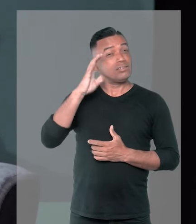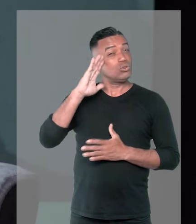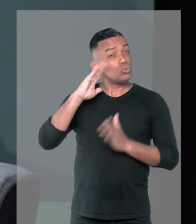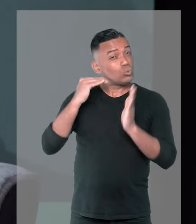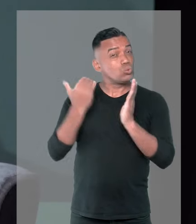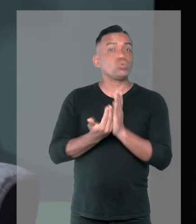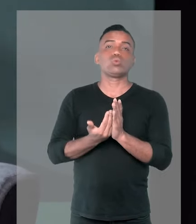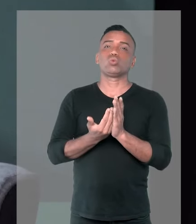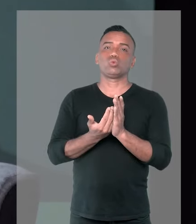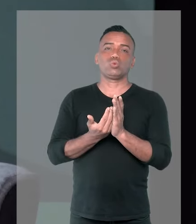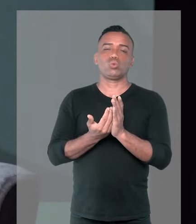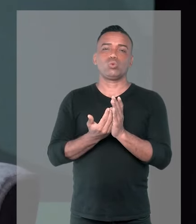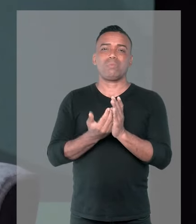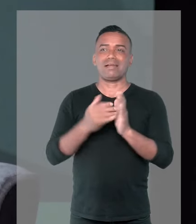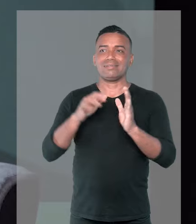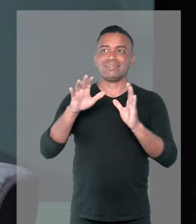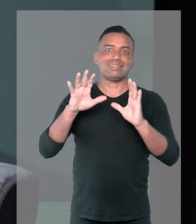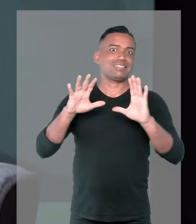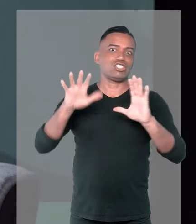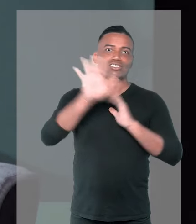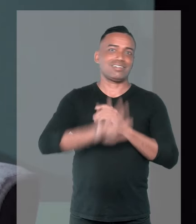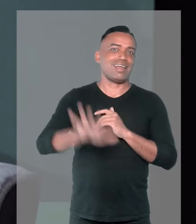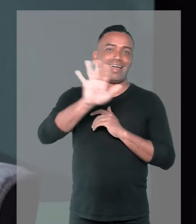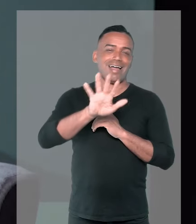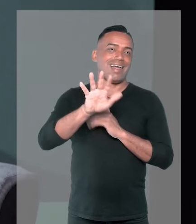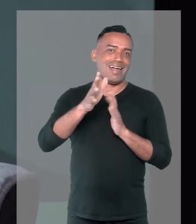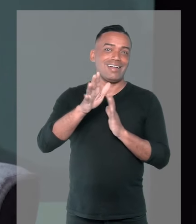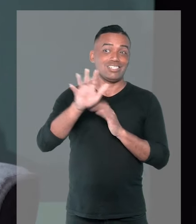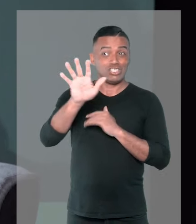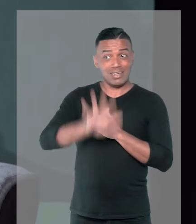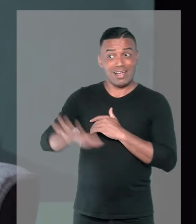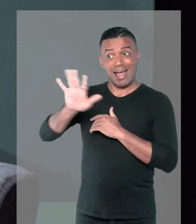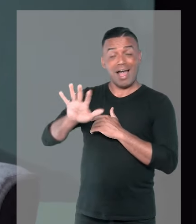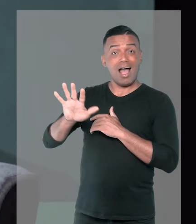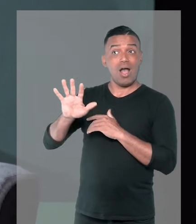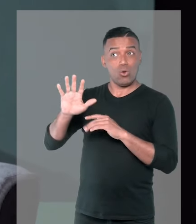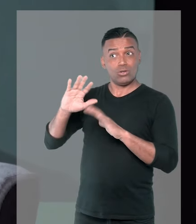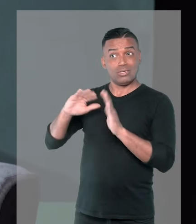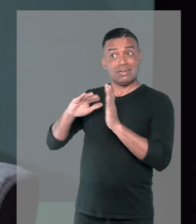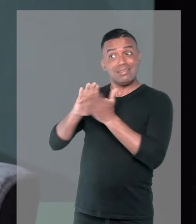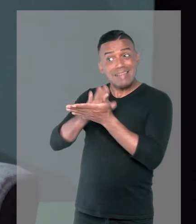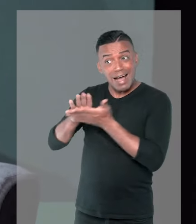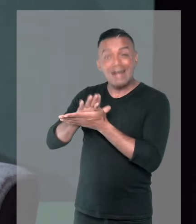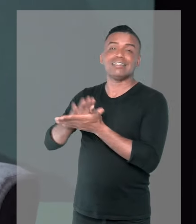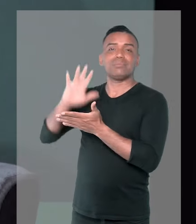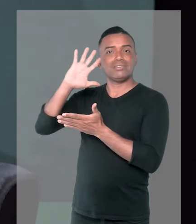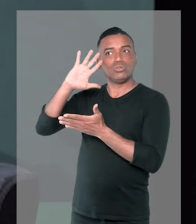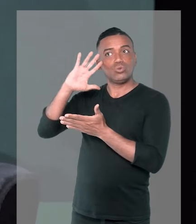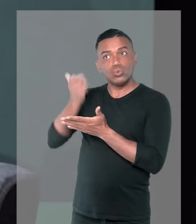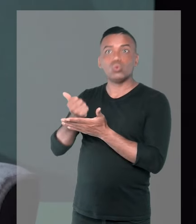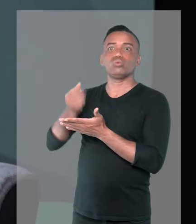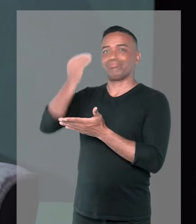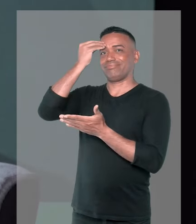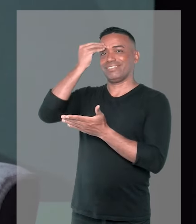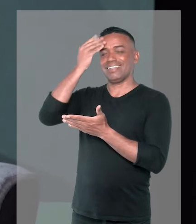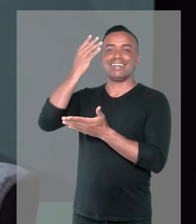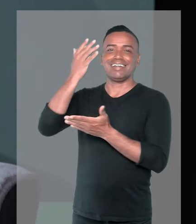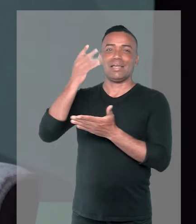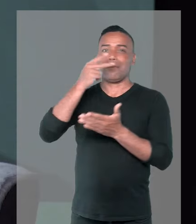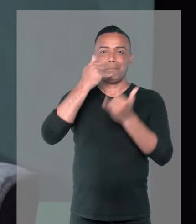tudo sobre quase nada e um generalista é uma pessoa que entende quase nada sobre quase tudo né espce de uma um cabeçalho de